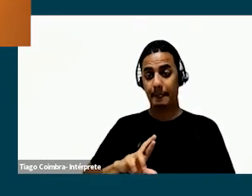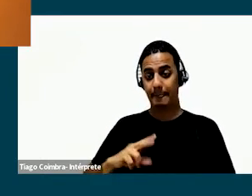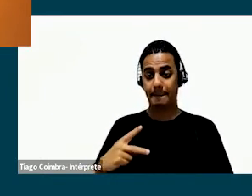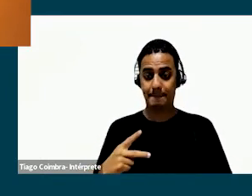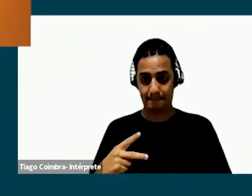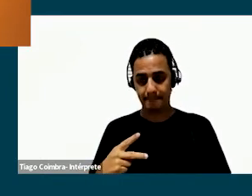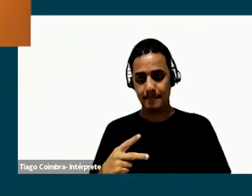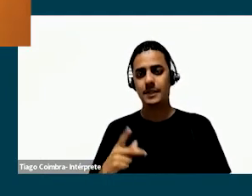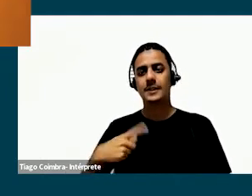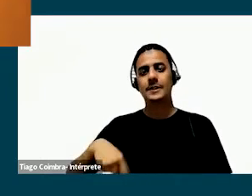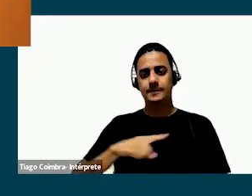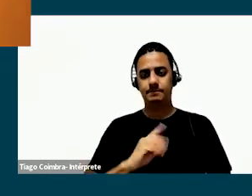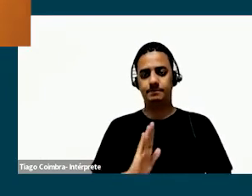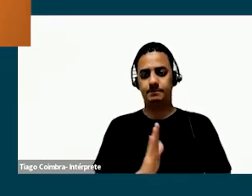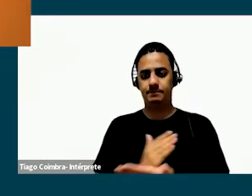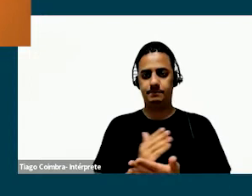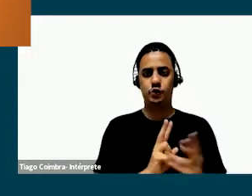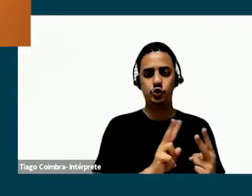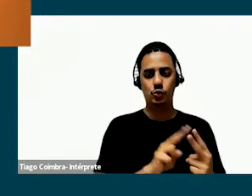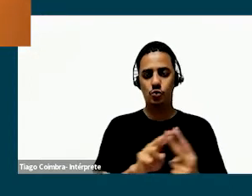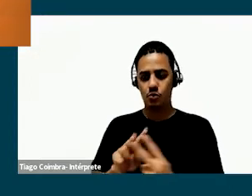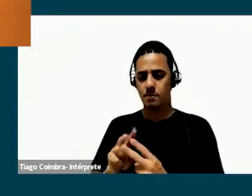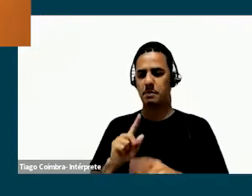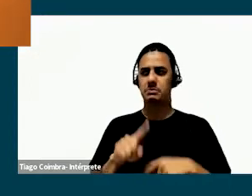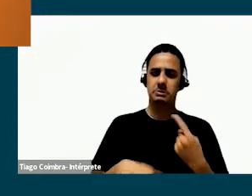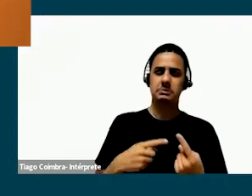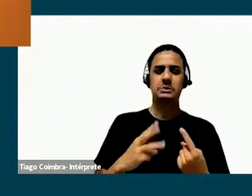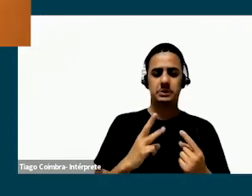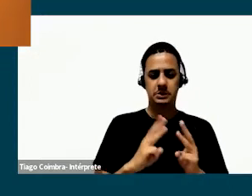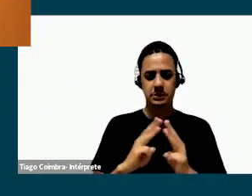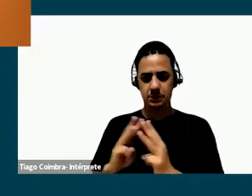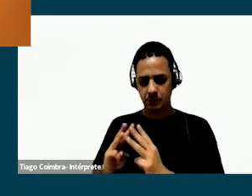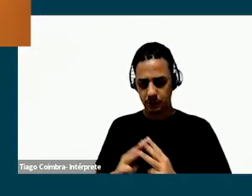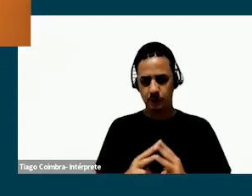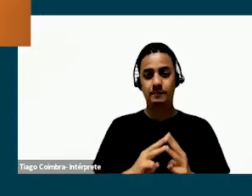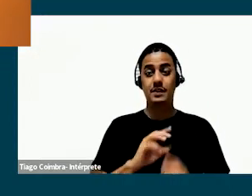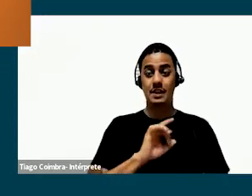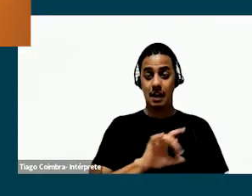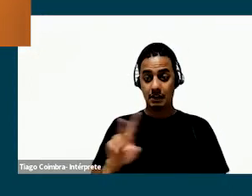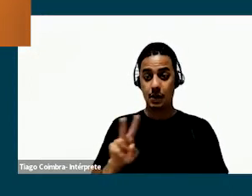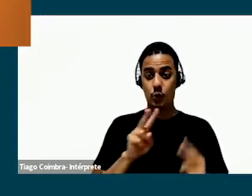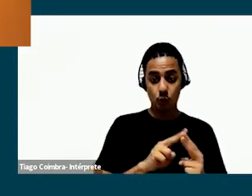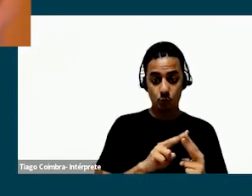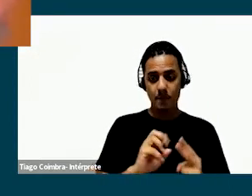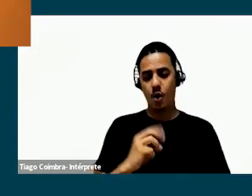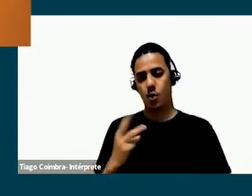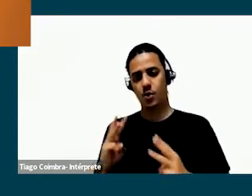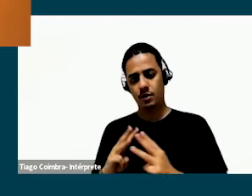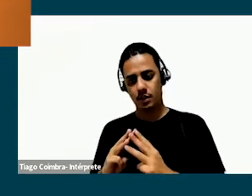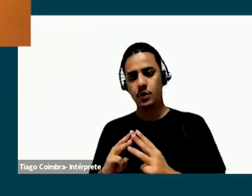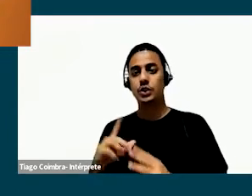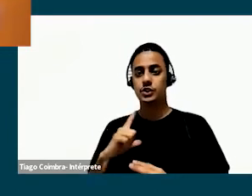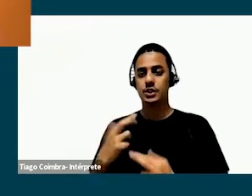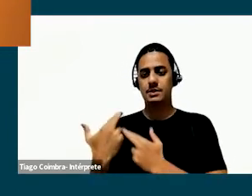ERP. E aconteceu que nós nos dividimos em duplas e em trios, e cada dupla e cada trio tinha a missão de aprofundar